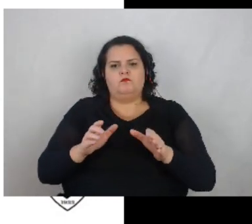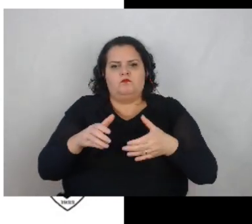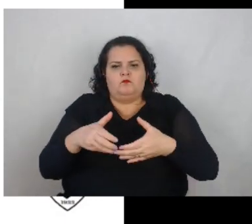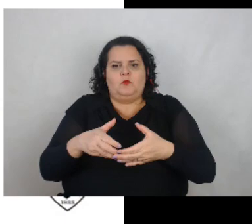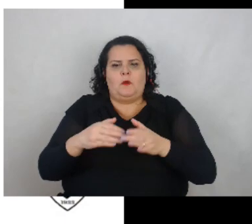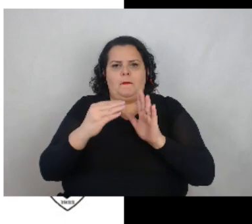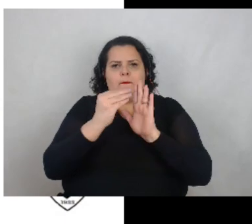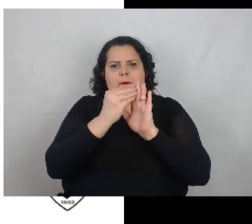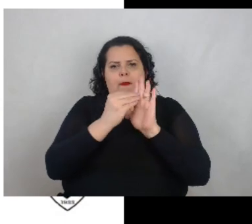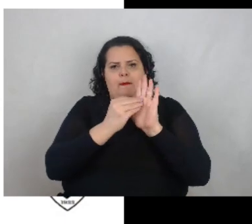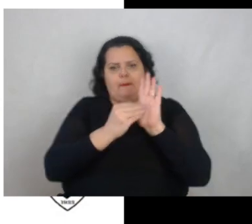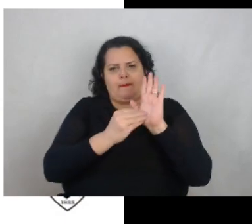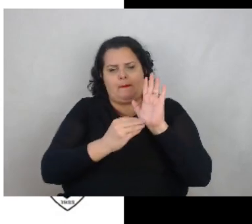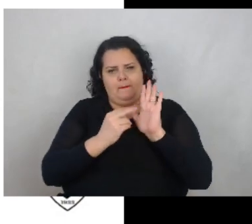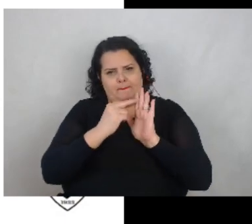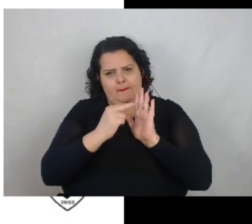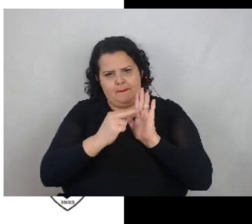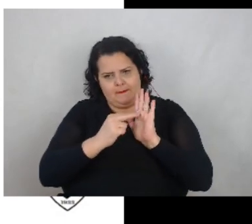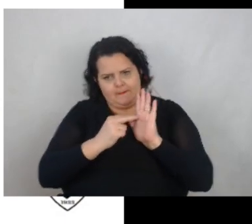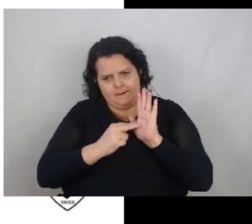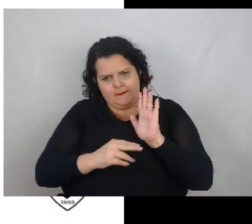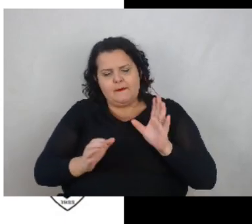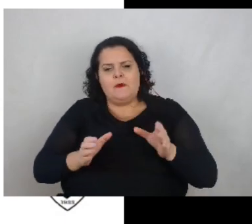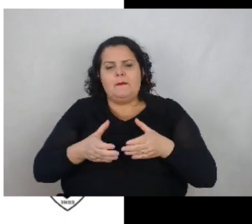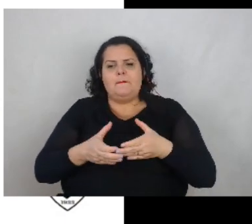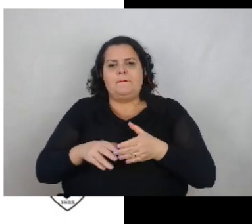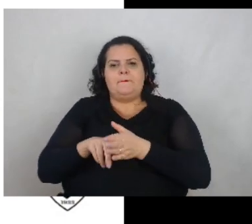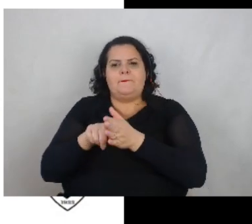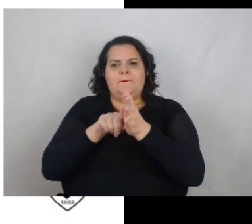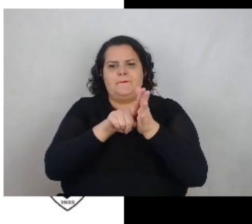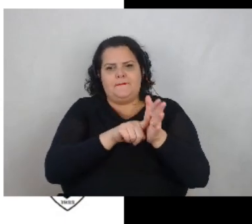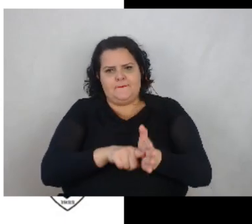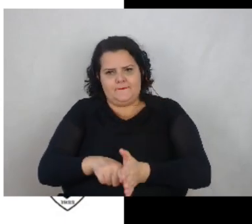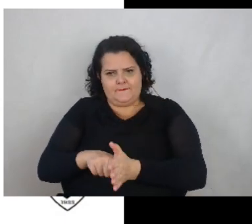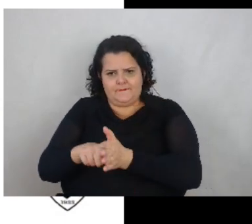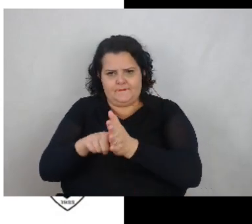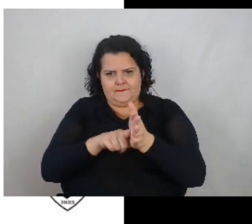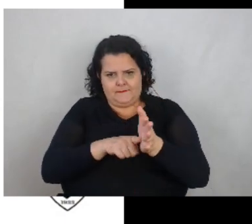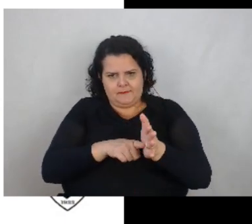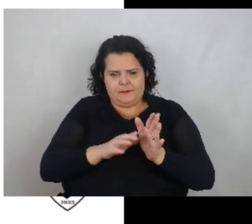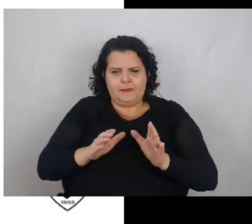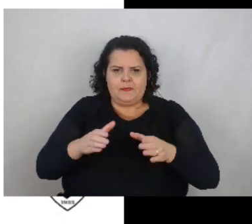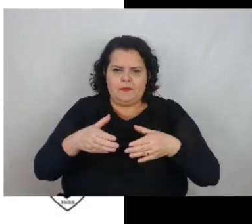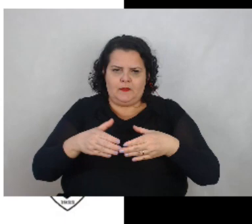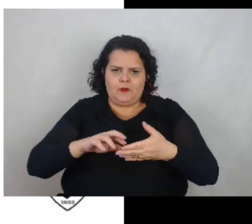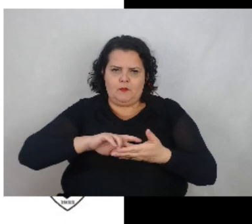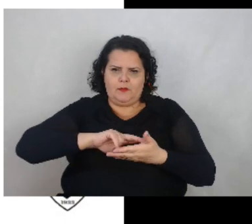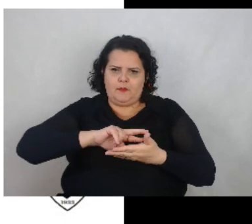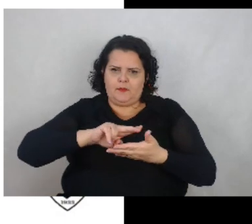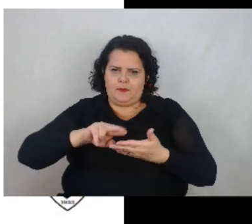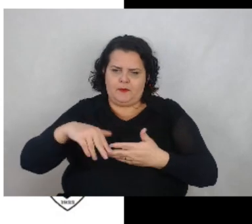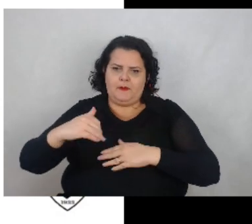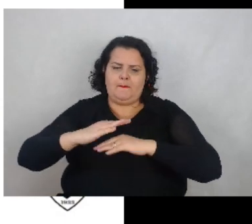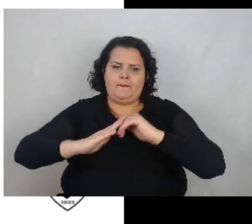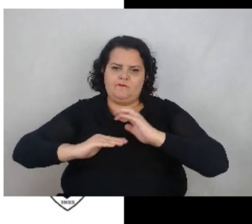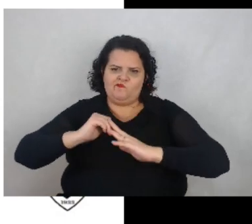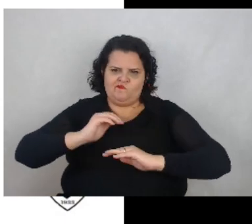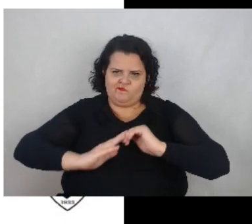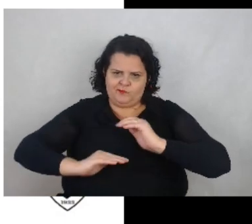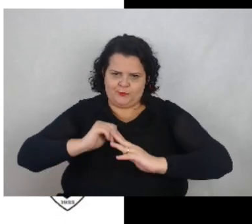de pesquisa, que se juntou numa equipe multidisciplinar na microimunoparasita,